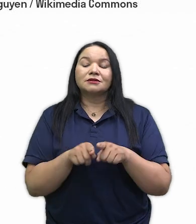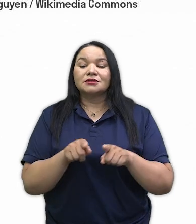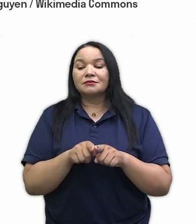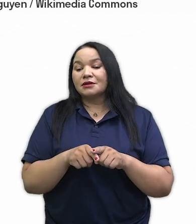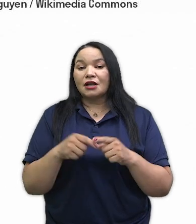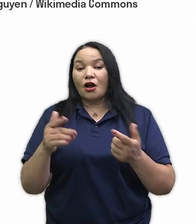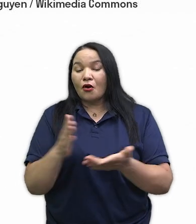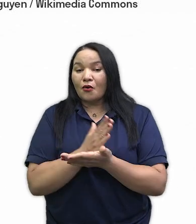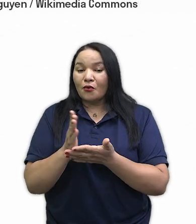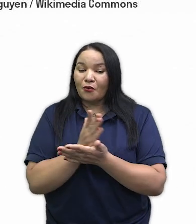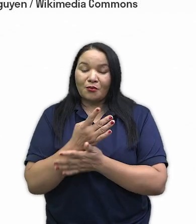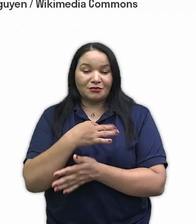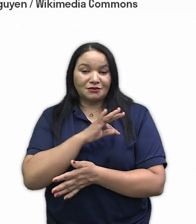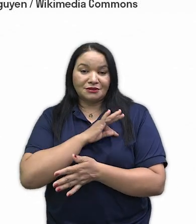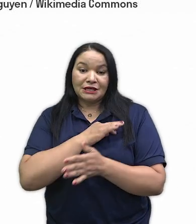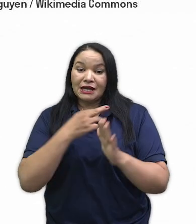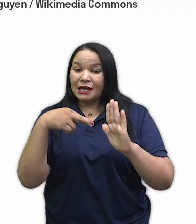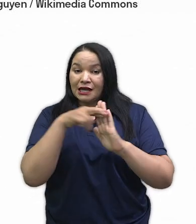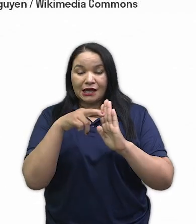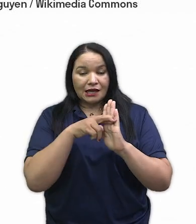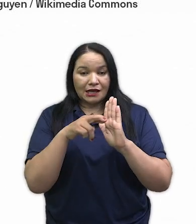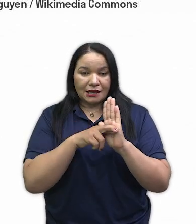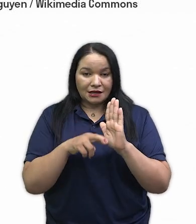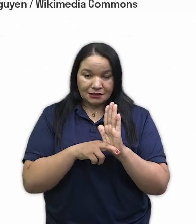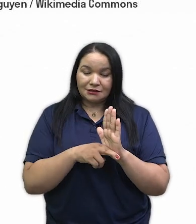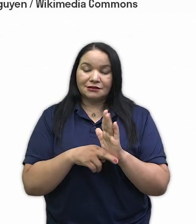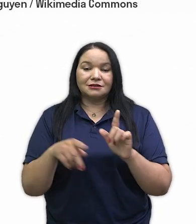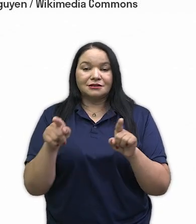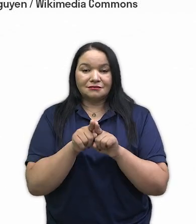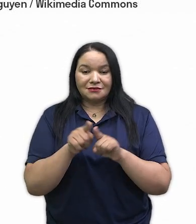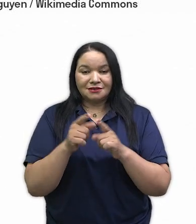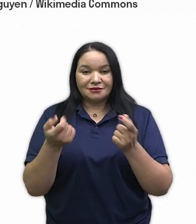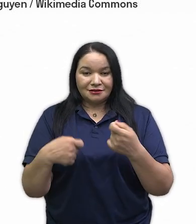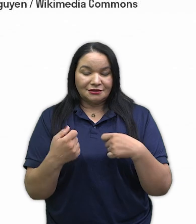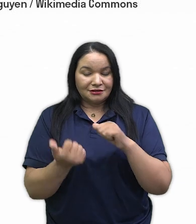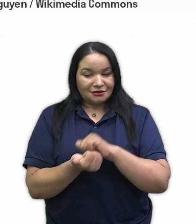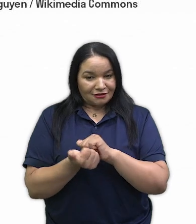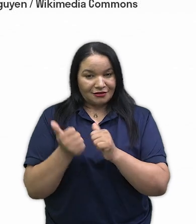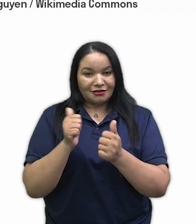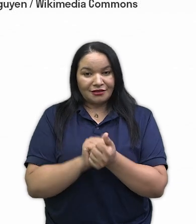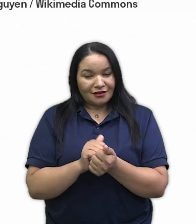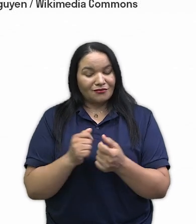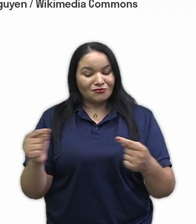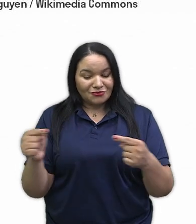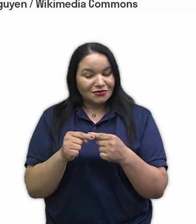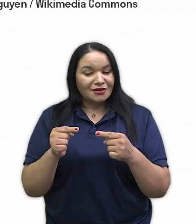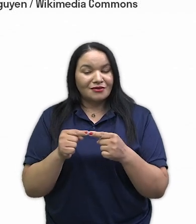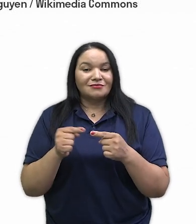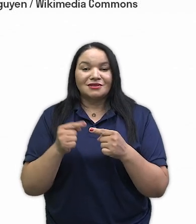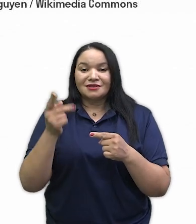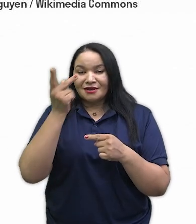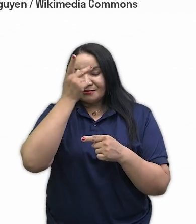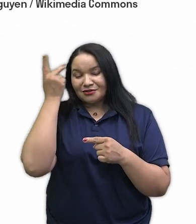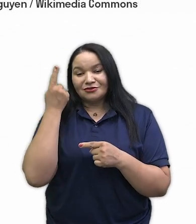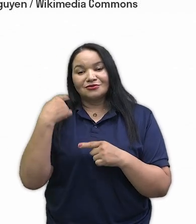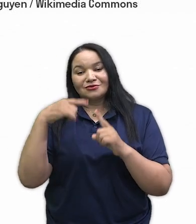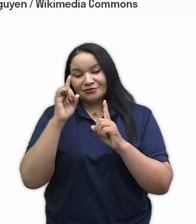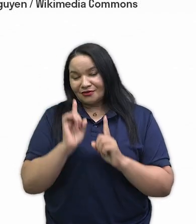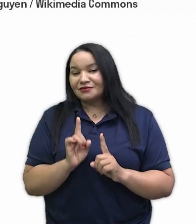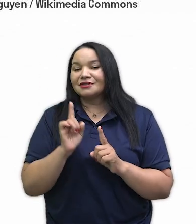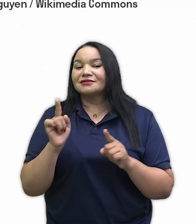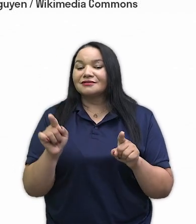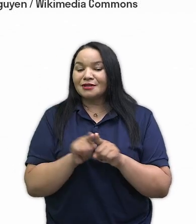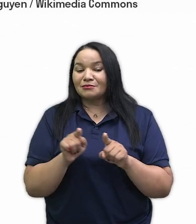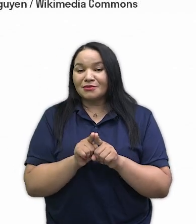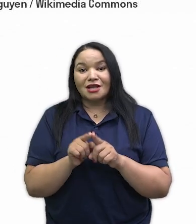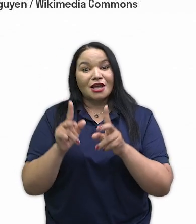algumas técnicas, algumas regras também, né? Mas ela Fora isso, ela é toda igual